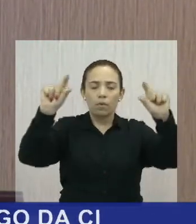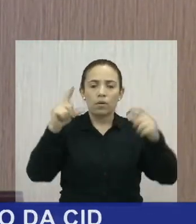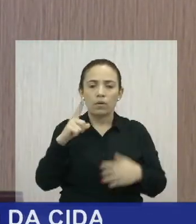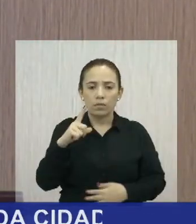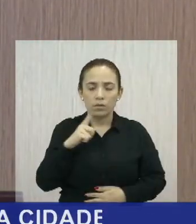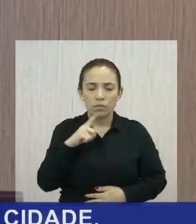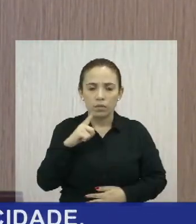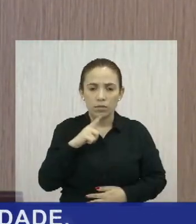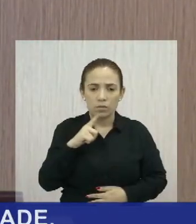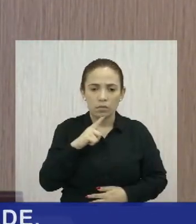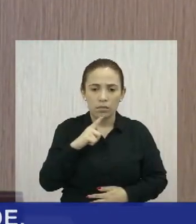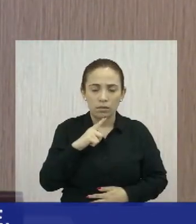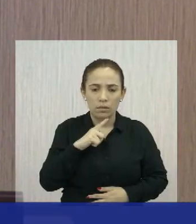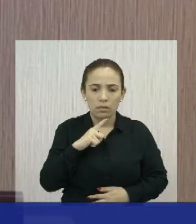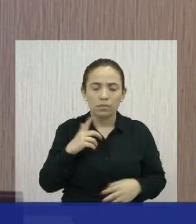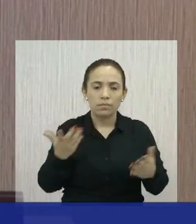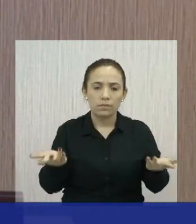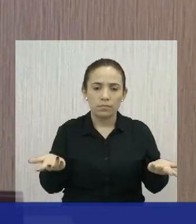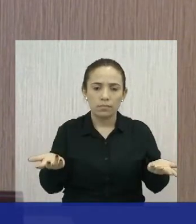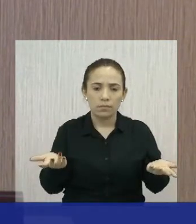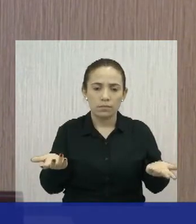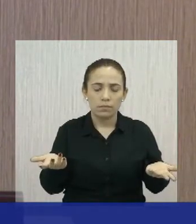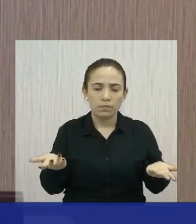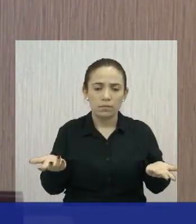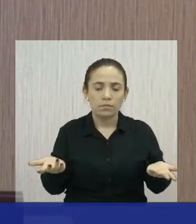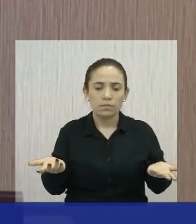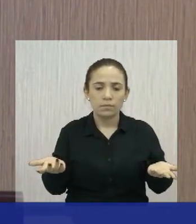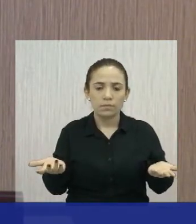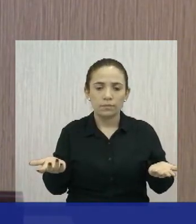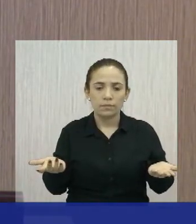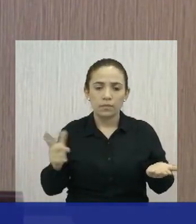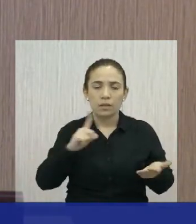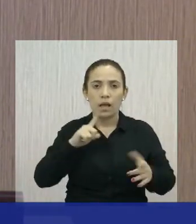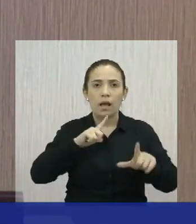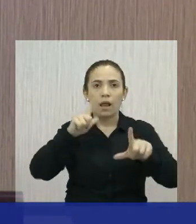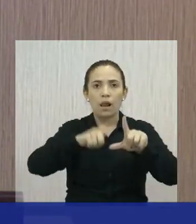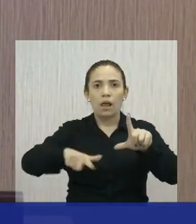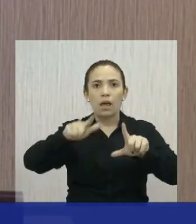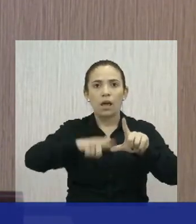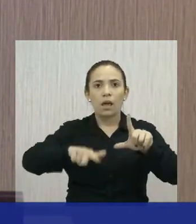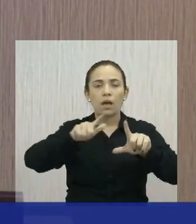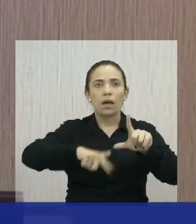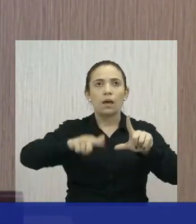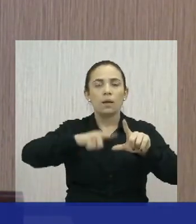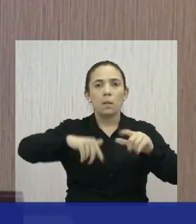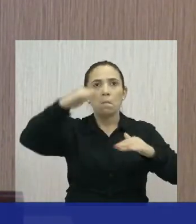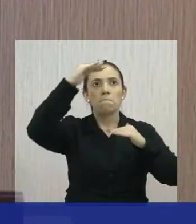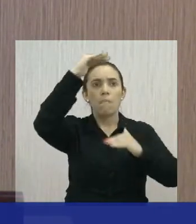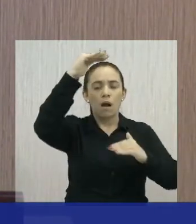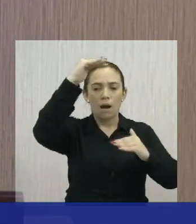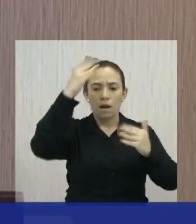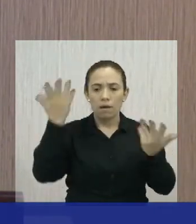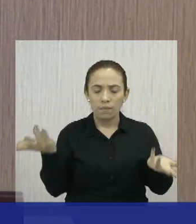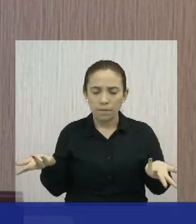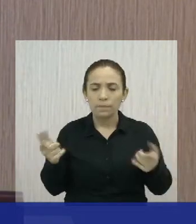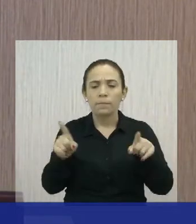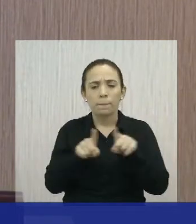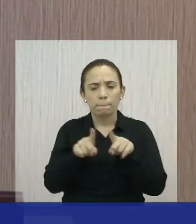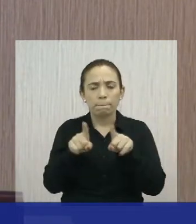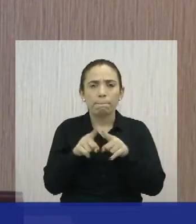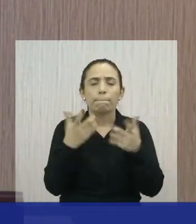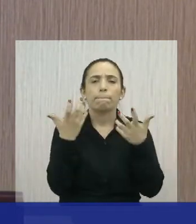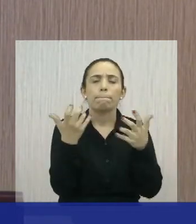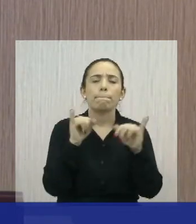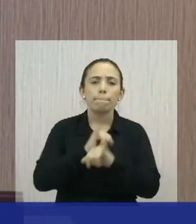o nome Luiz de França, muitas vezes. Bem maior do que o nome Luiz de França. Nós queremos também trazer aqui